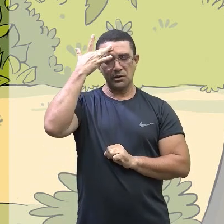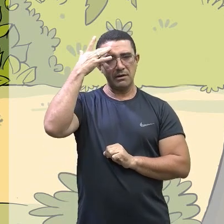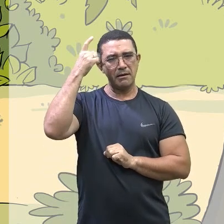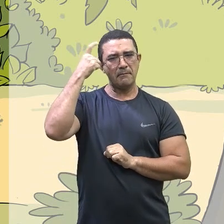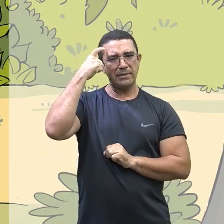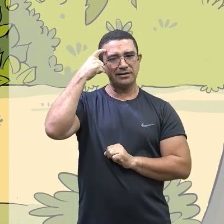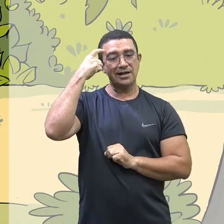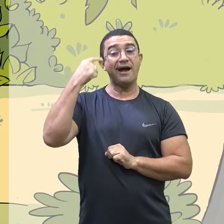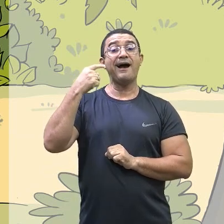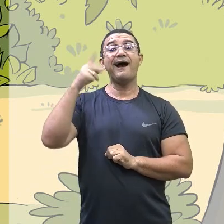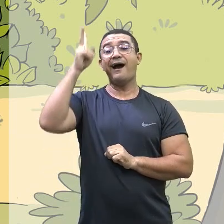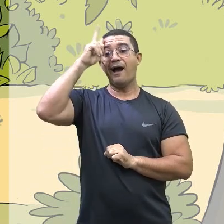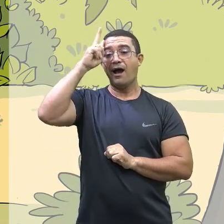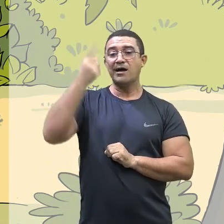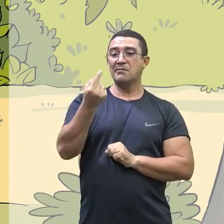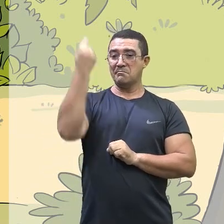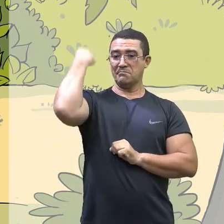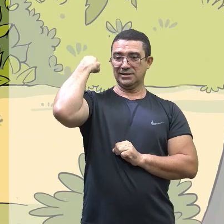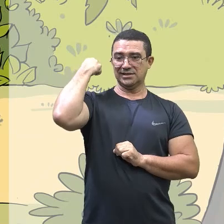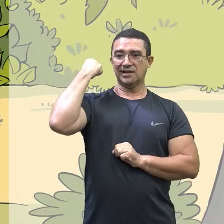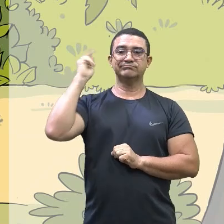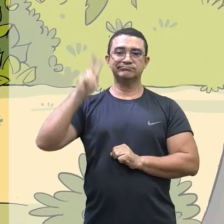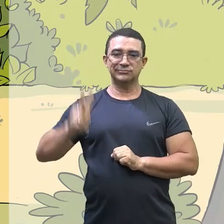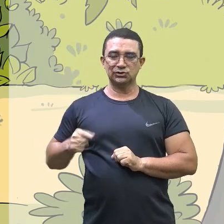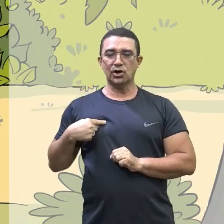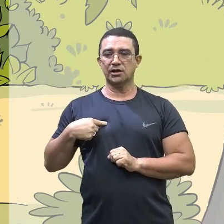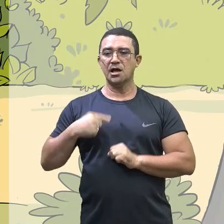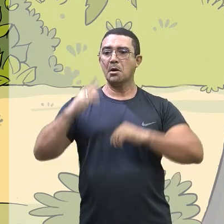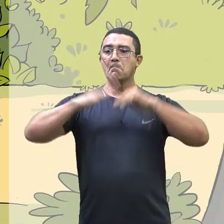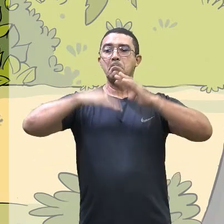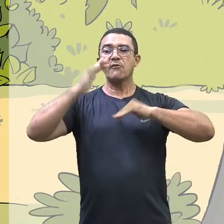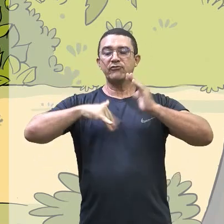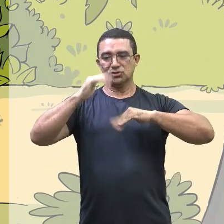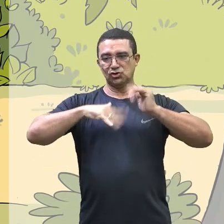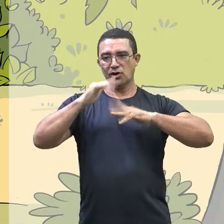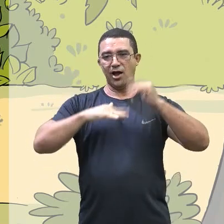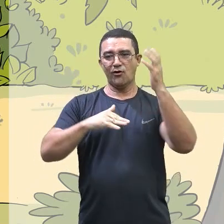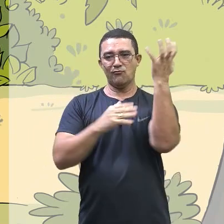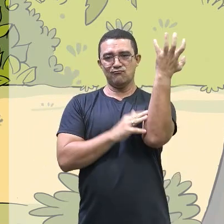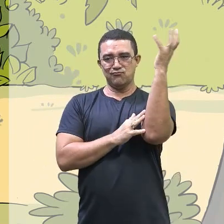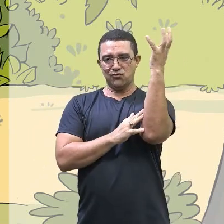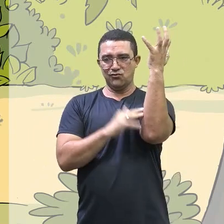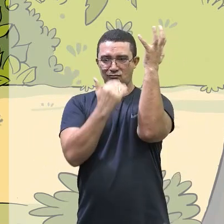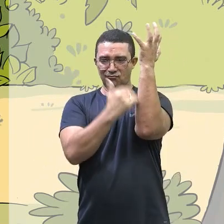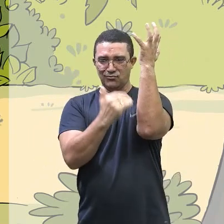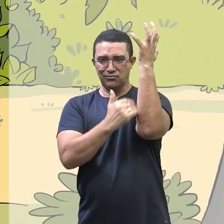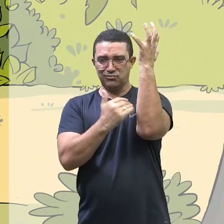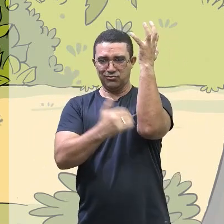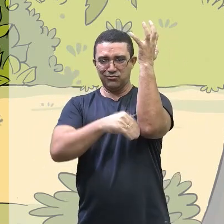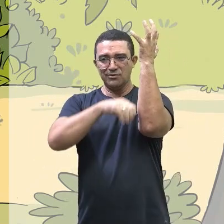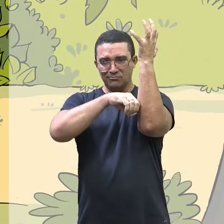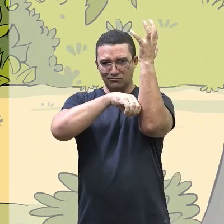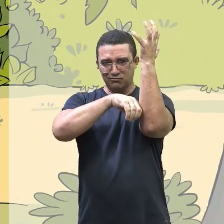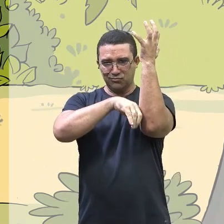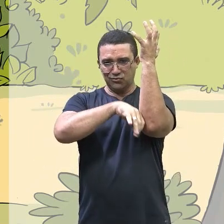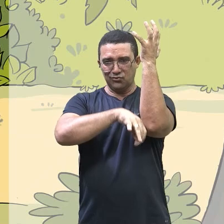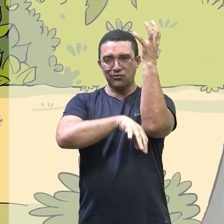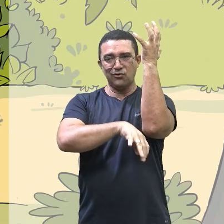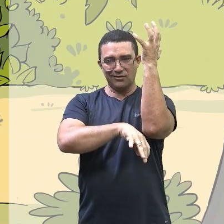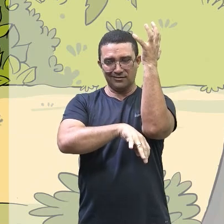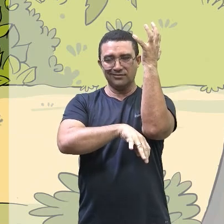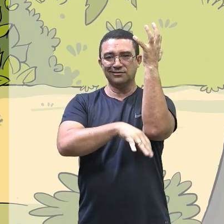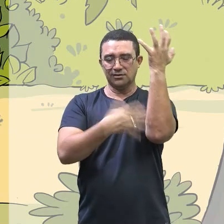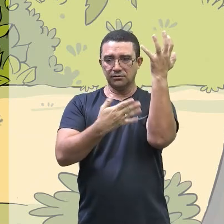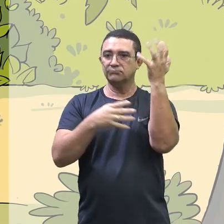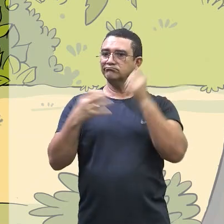da história, não é, professor? Sim. Vivenciamos aí o ciclo da borracha, que foi super importante para a região amazônica, para